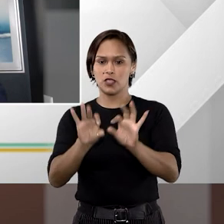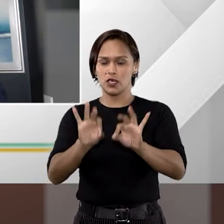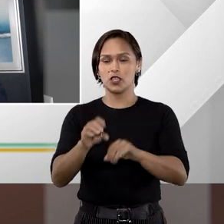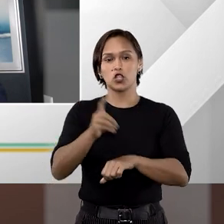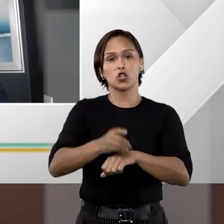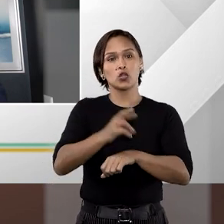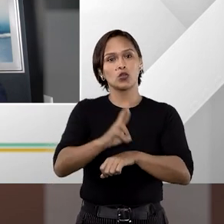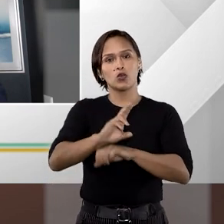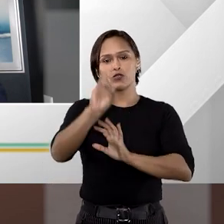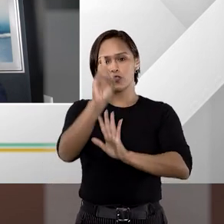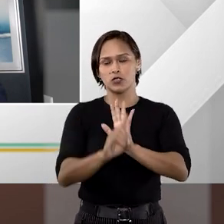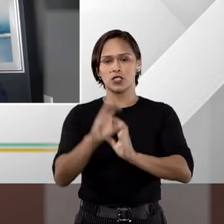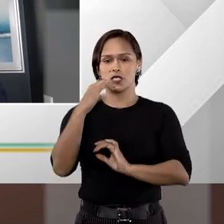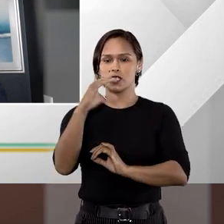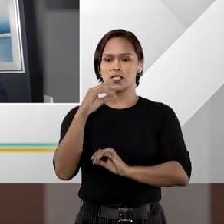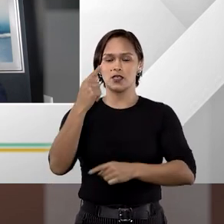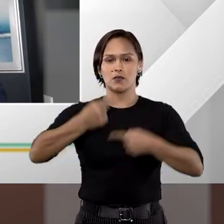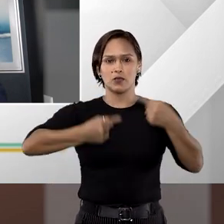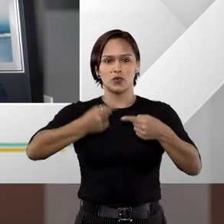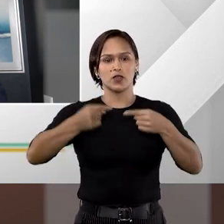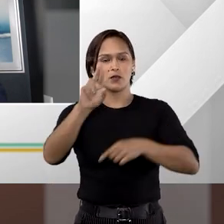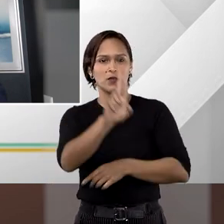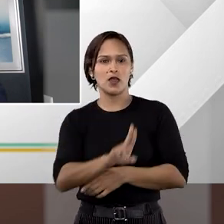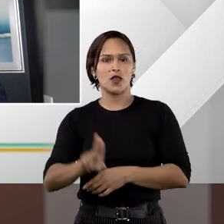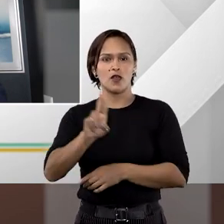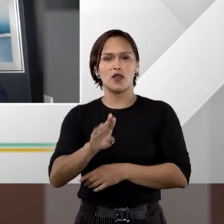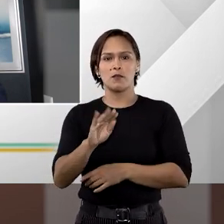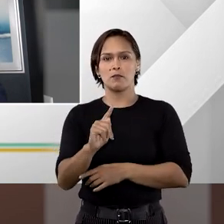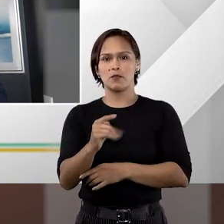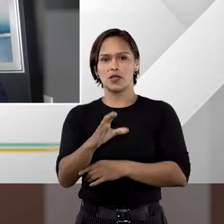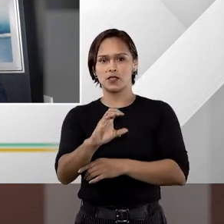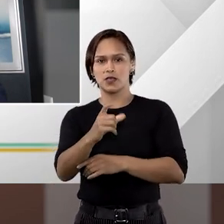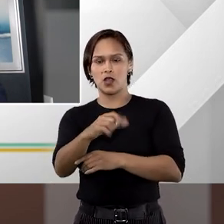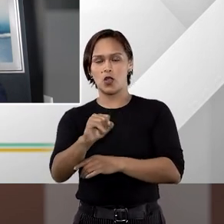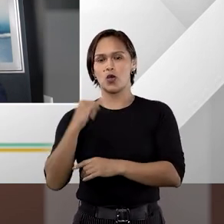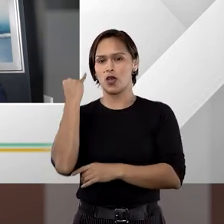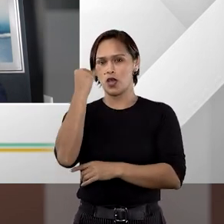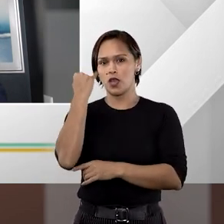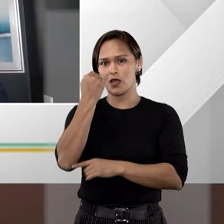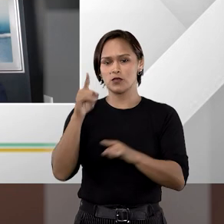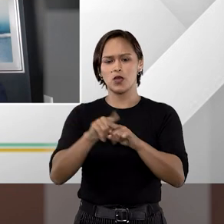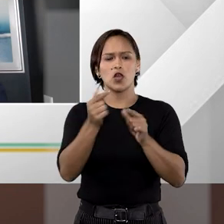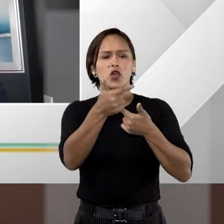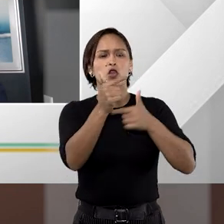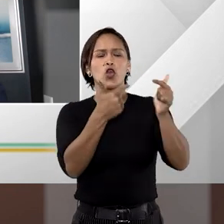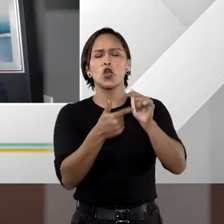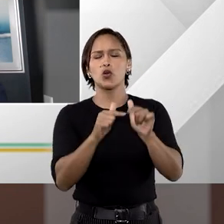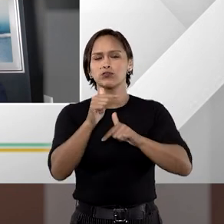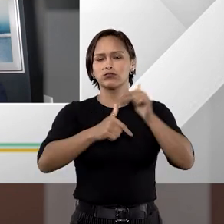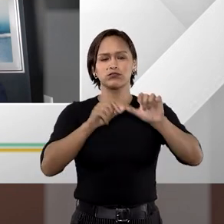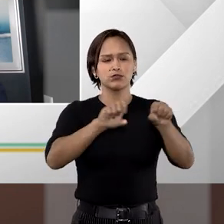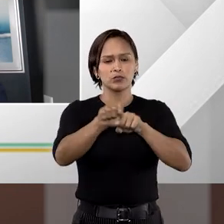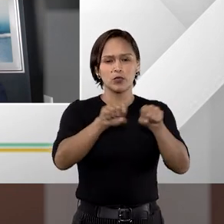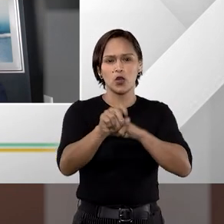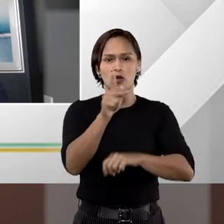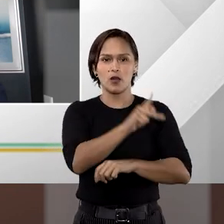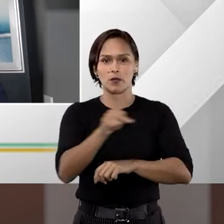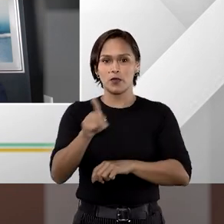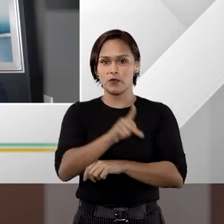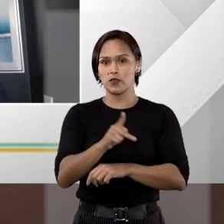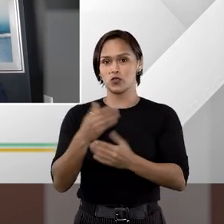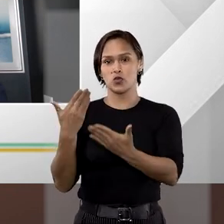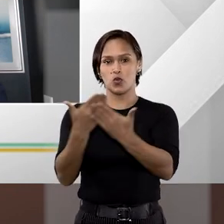e Doutor em direito e Ciência Política pela Universidade de Barcelona na Espanha entre as funções é